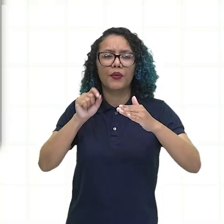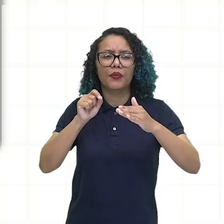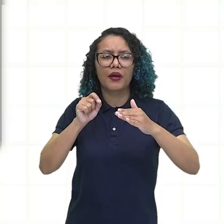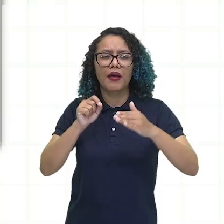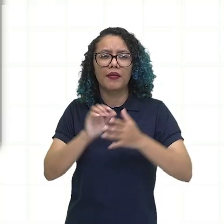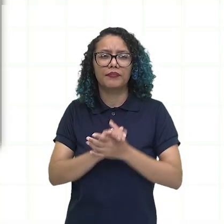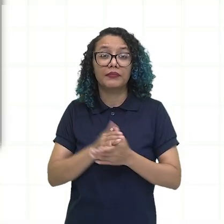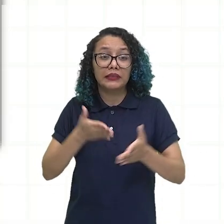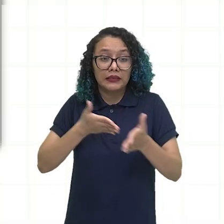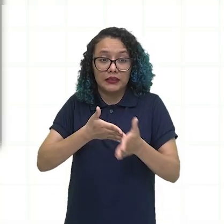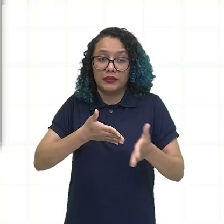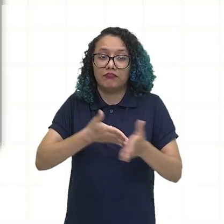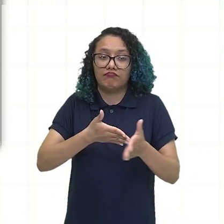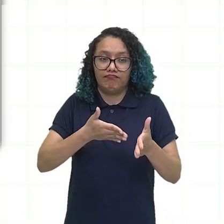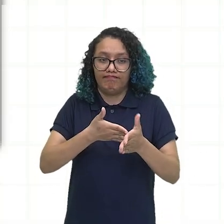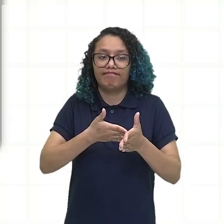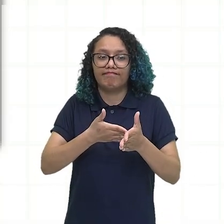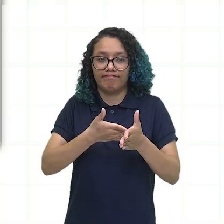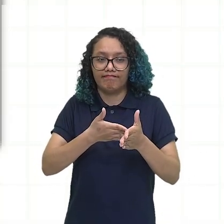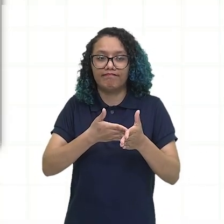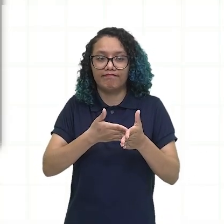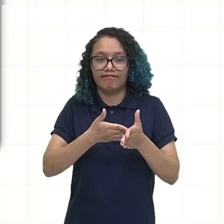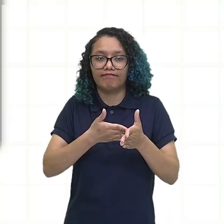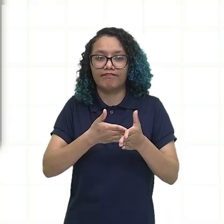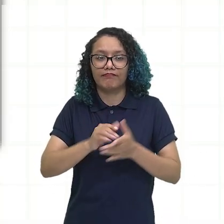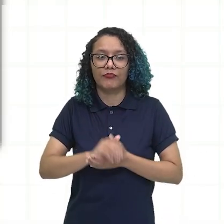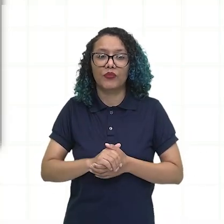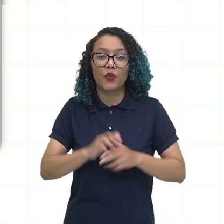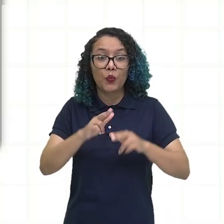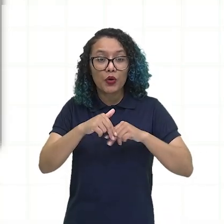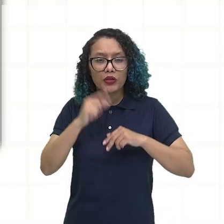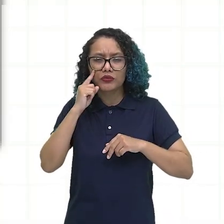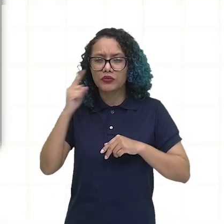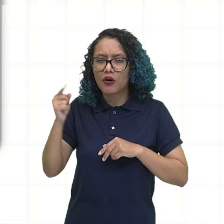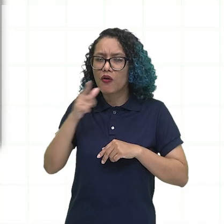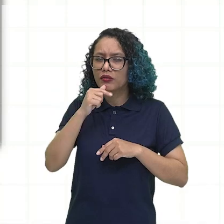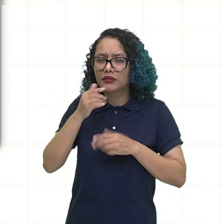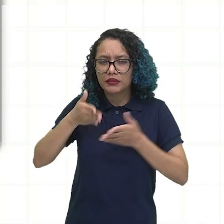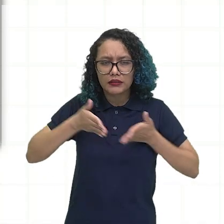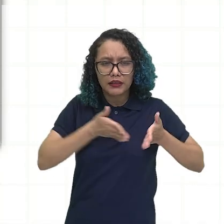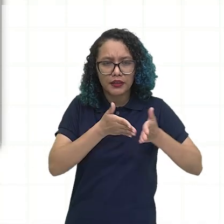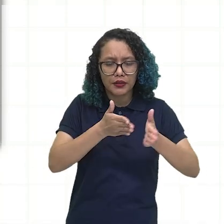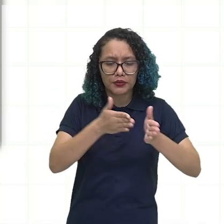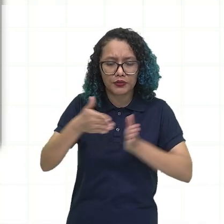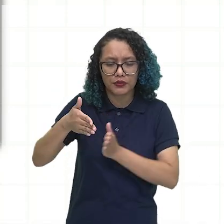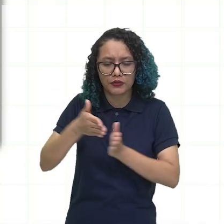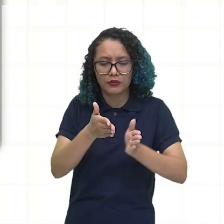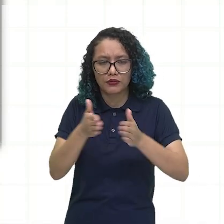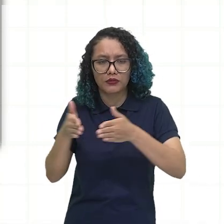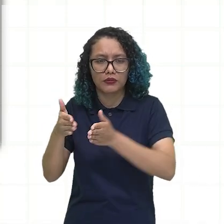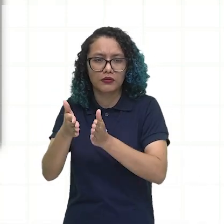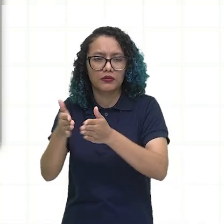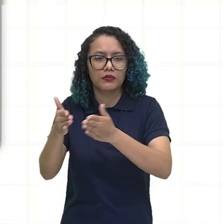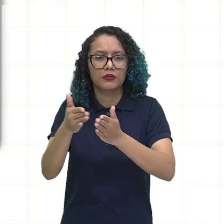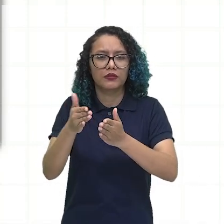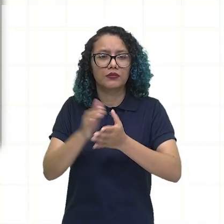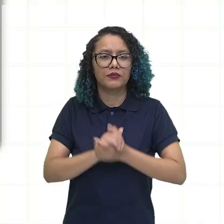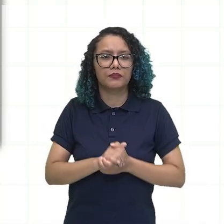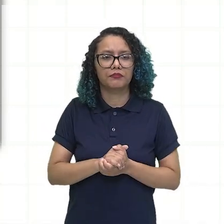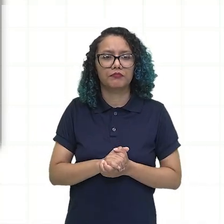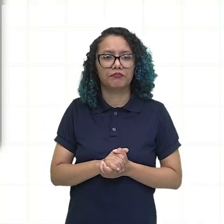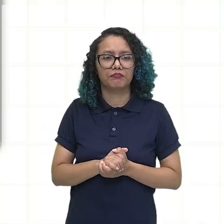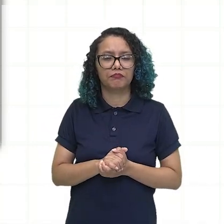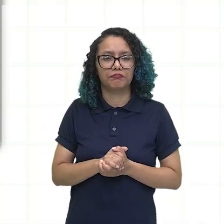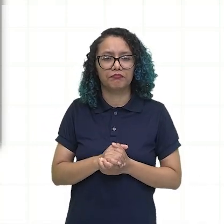Uma barreira. Então, os rios que estão aqui conectados, certo?